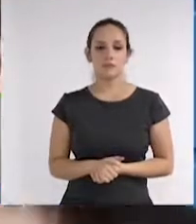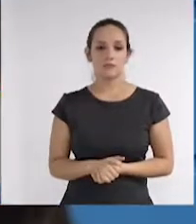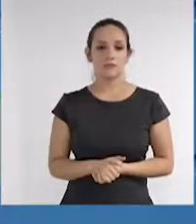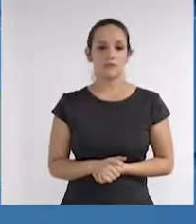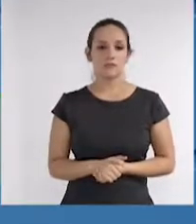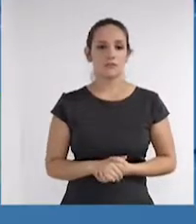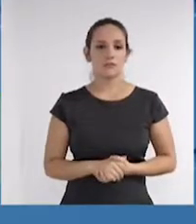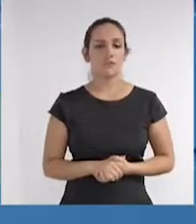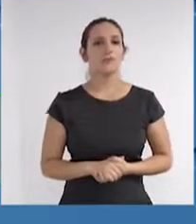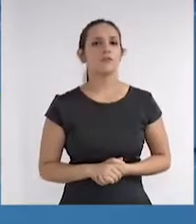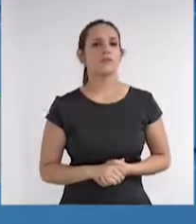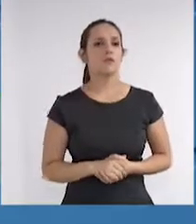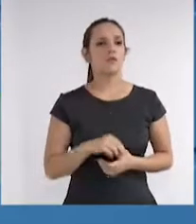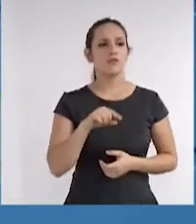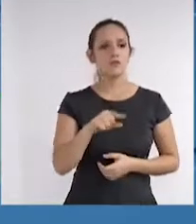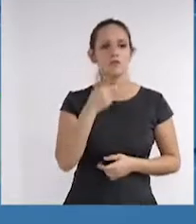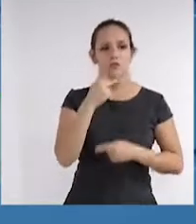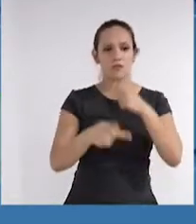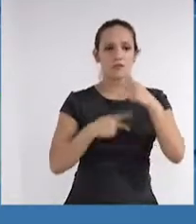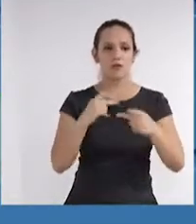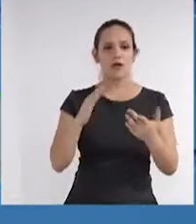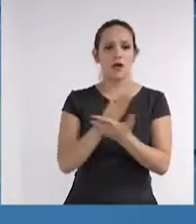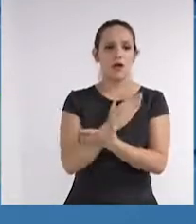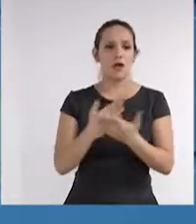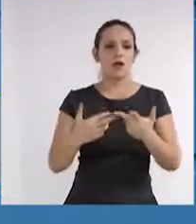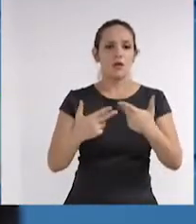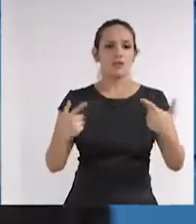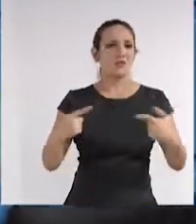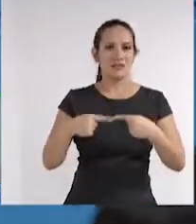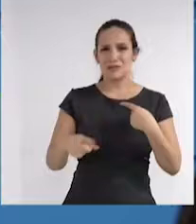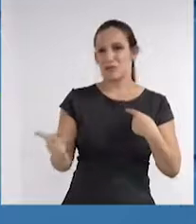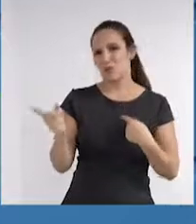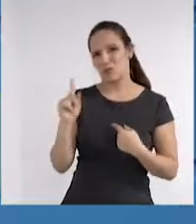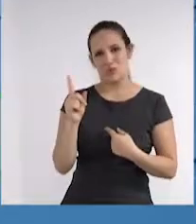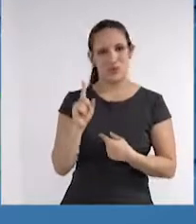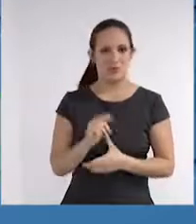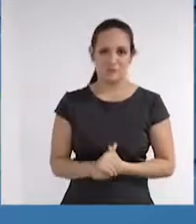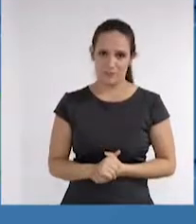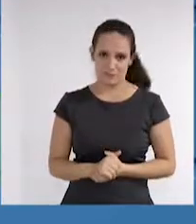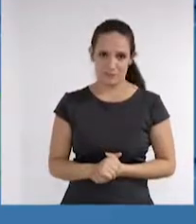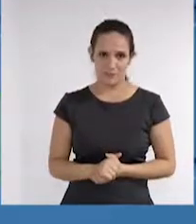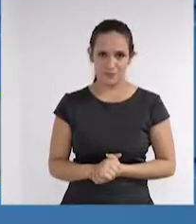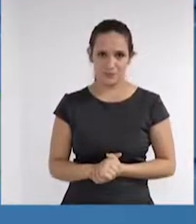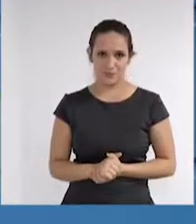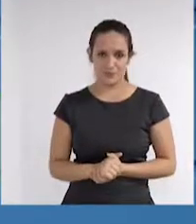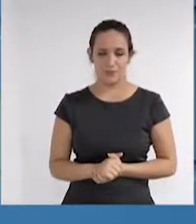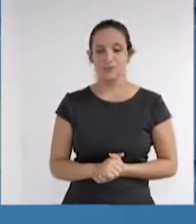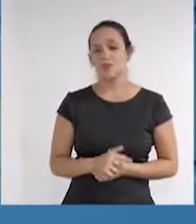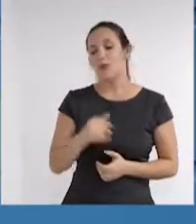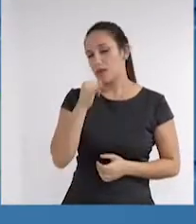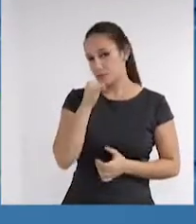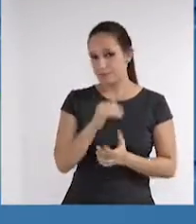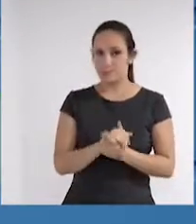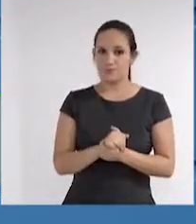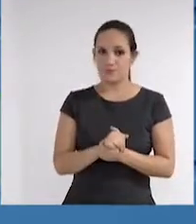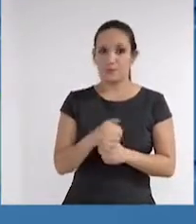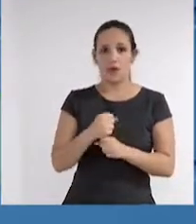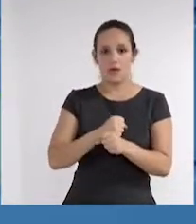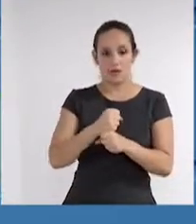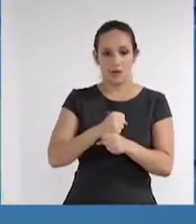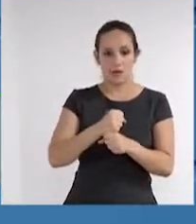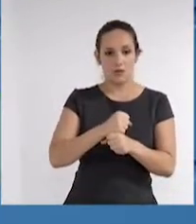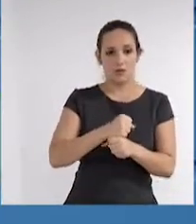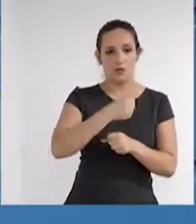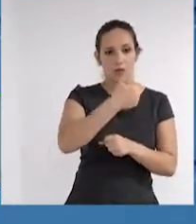coloca umas coisas da qual eu não concordo. Em 88, foi feita